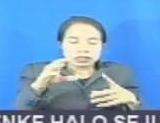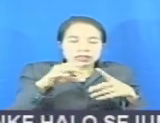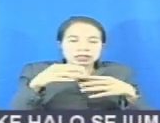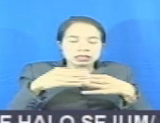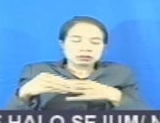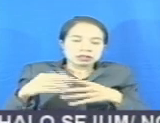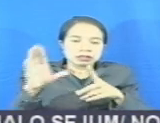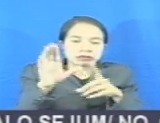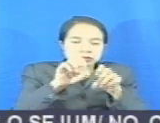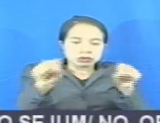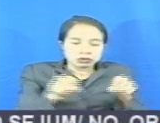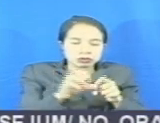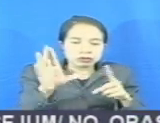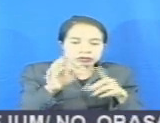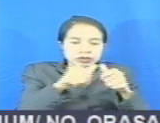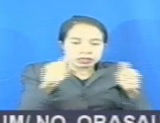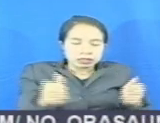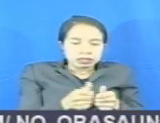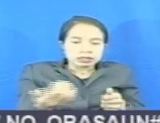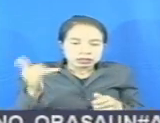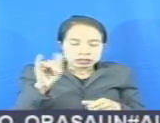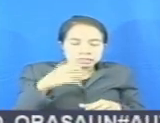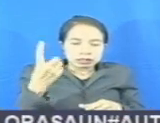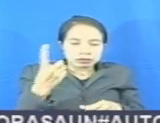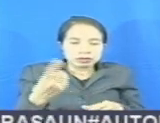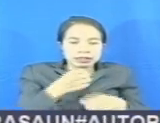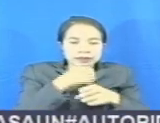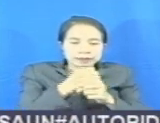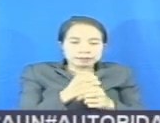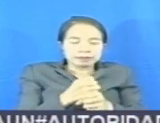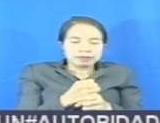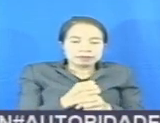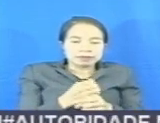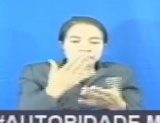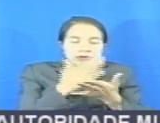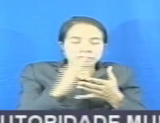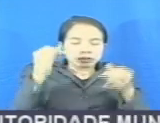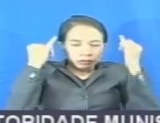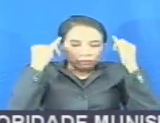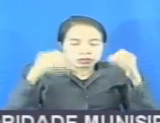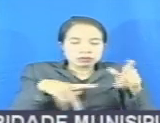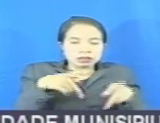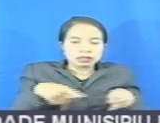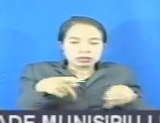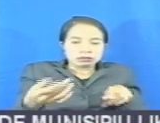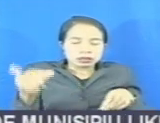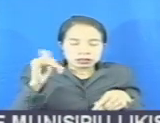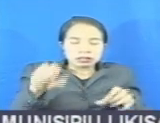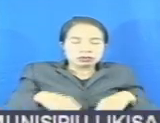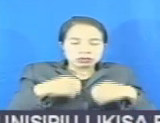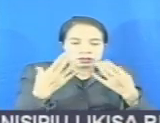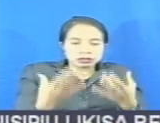feliz delgado atu nafati proativo halo nafati sensibilização vai ter comunidade se roisa